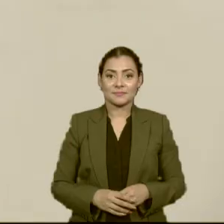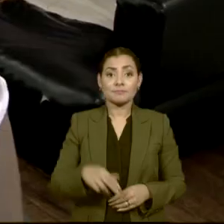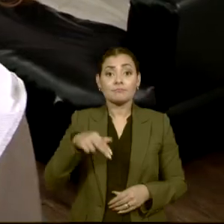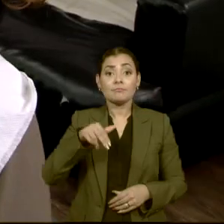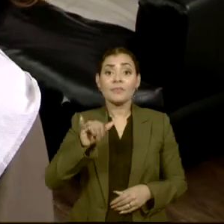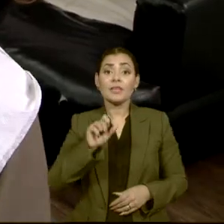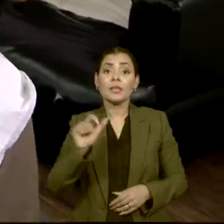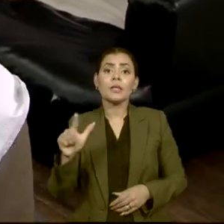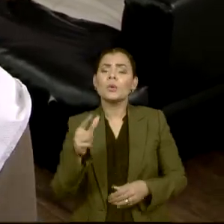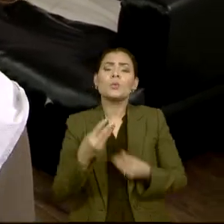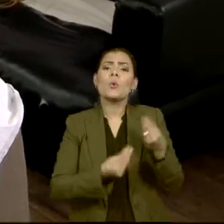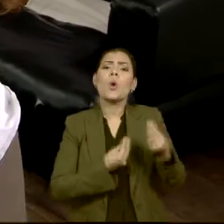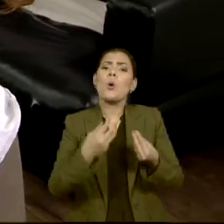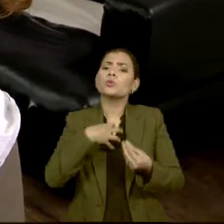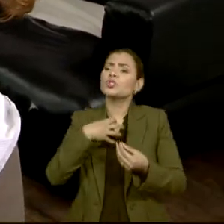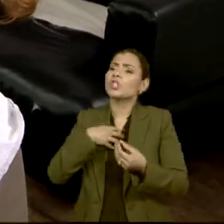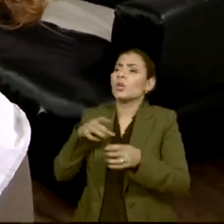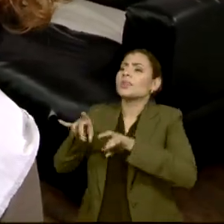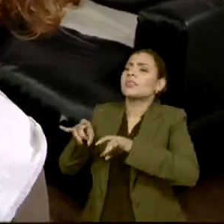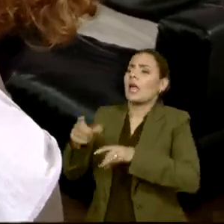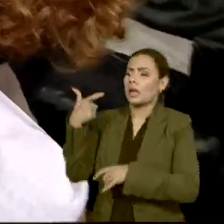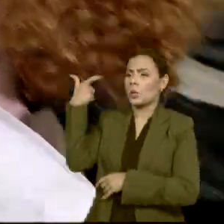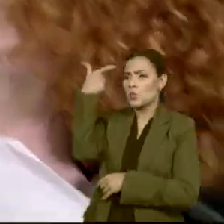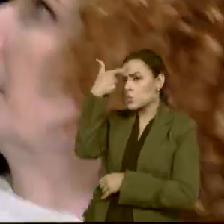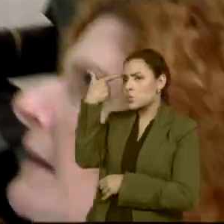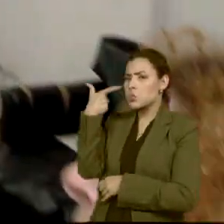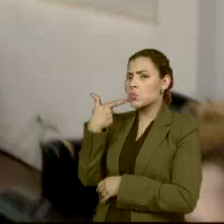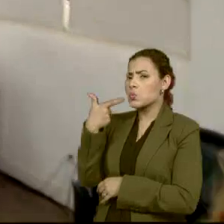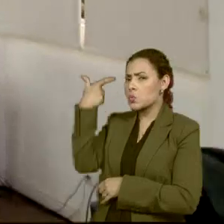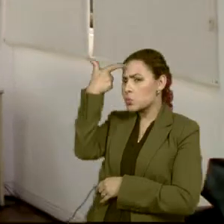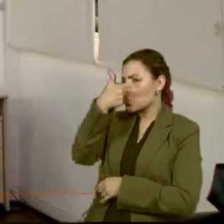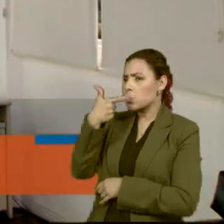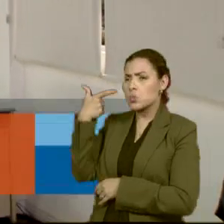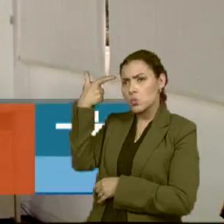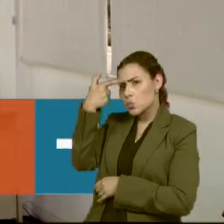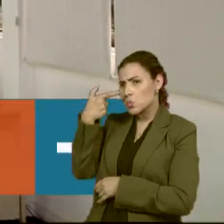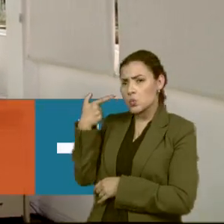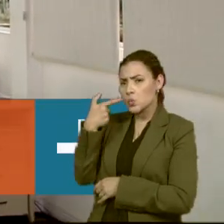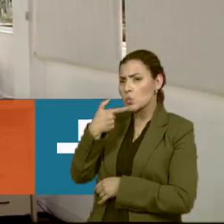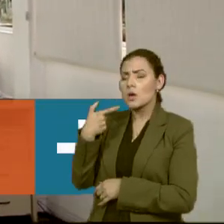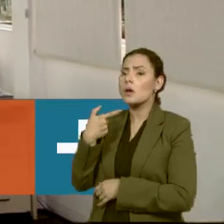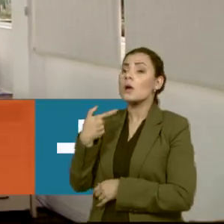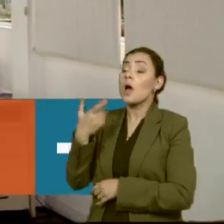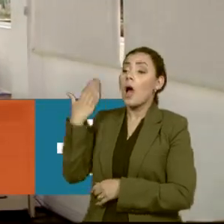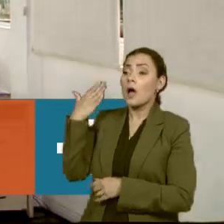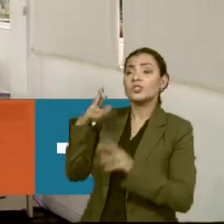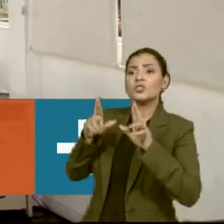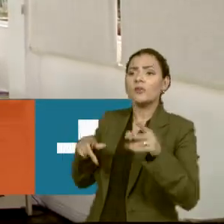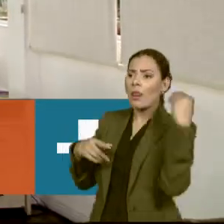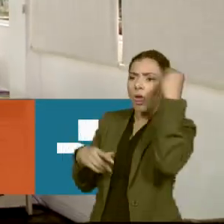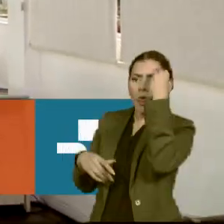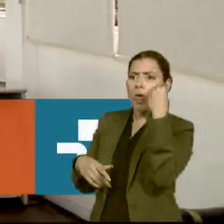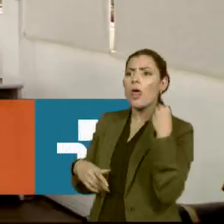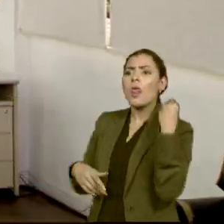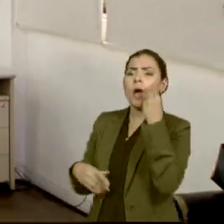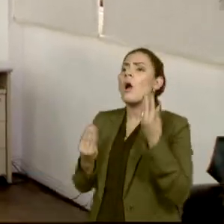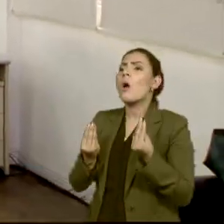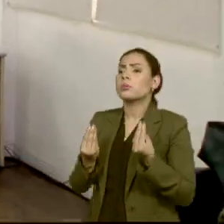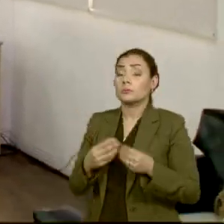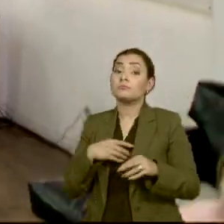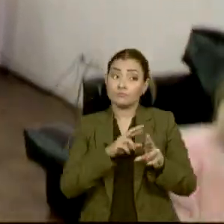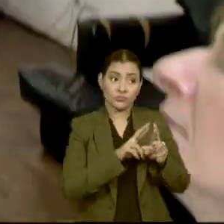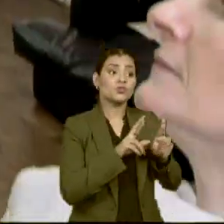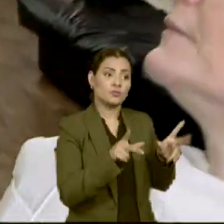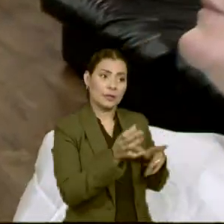Nil, o que é que muda dessa técnica do airbrush para a maquiagem convencional que a gente fazia antes? Tem bastante,